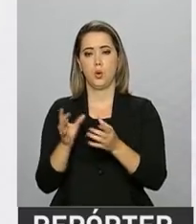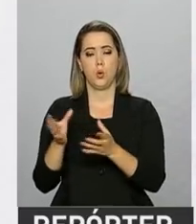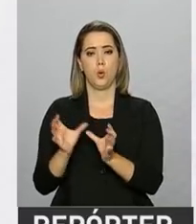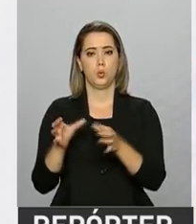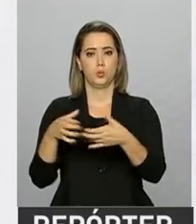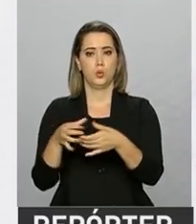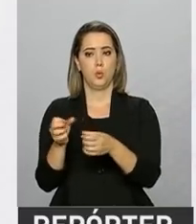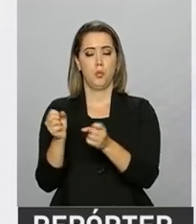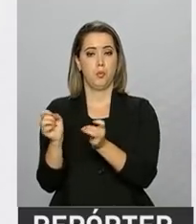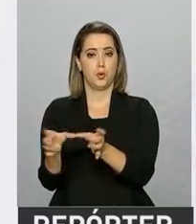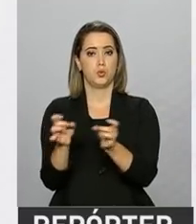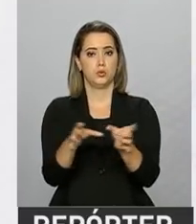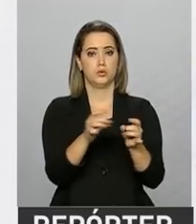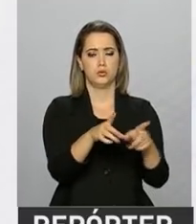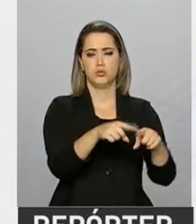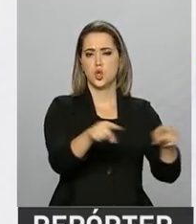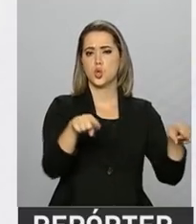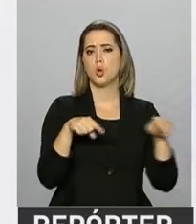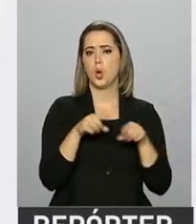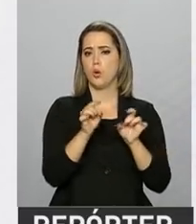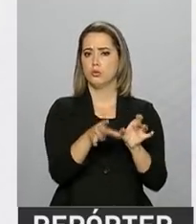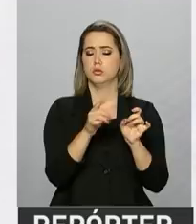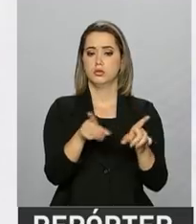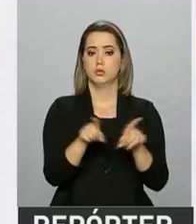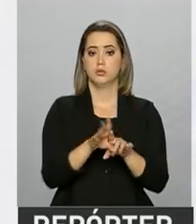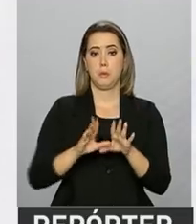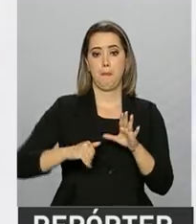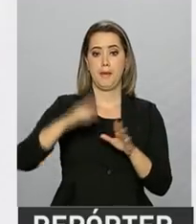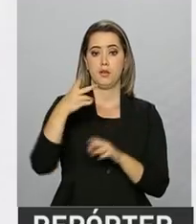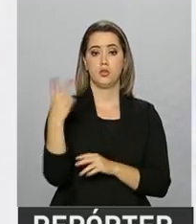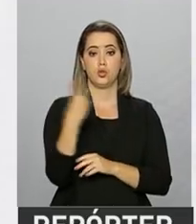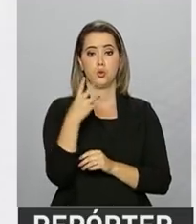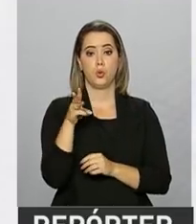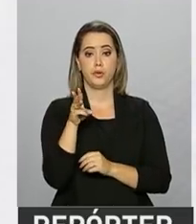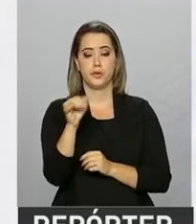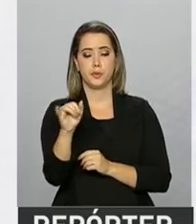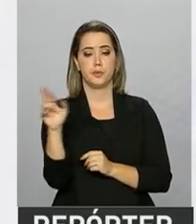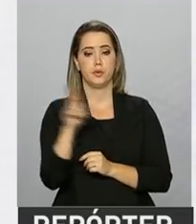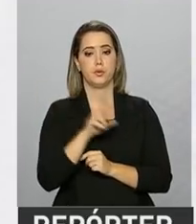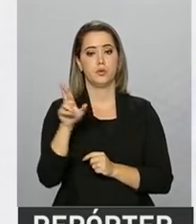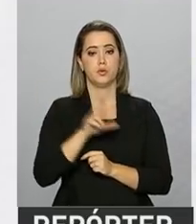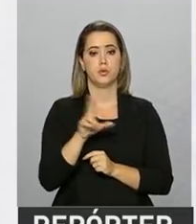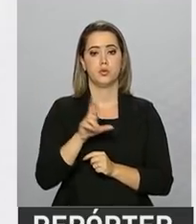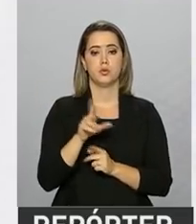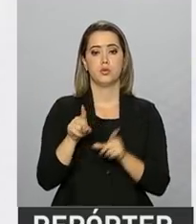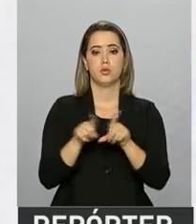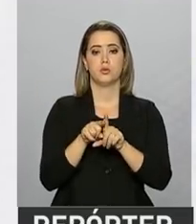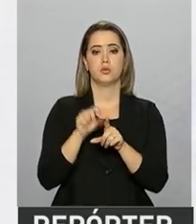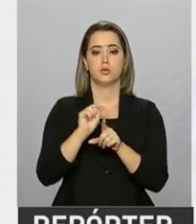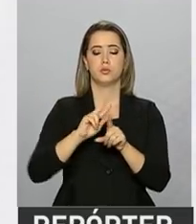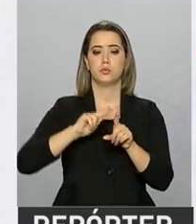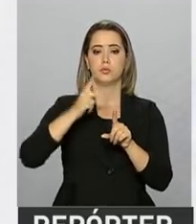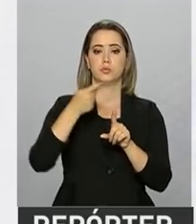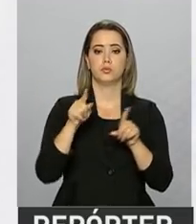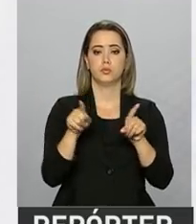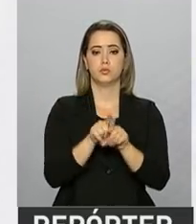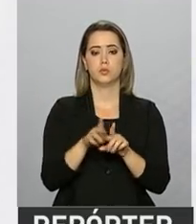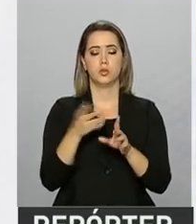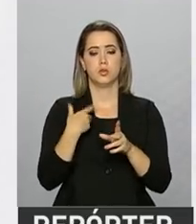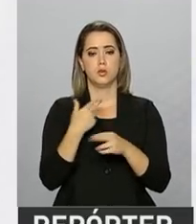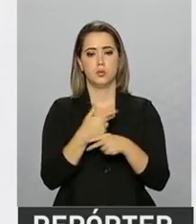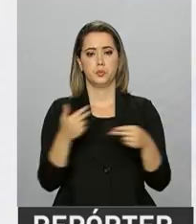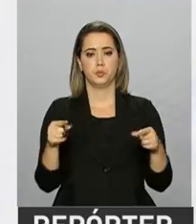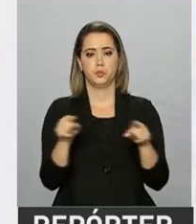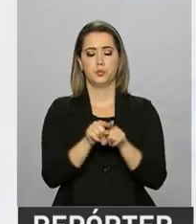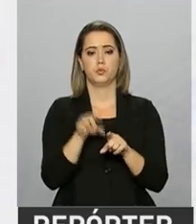um incremento nas vendas de 2 bilhões e 650 milhões de reais, segundo um estudo da Confederação Nacional de Bens, Serviços